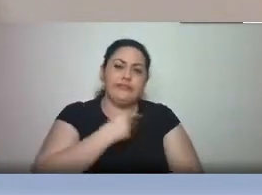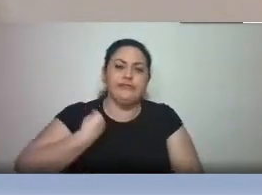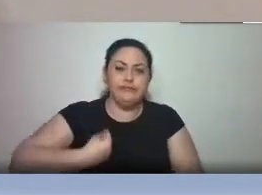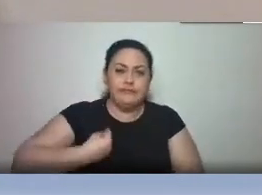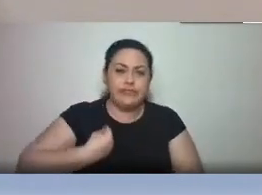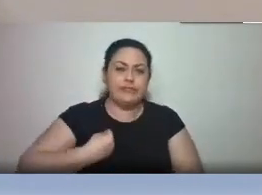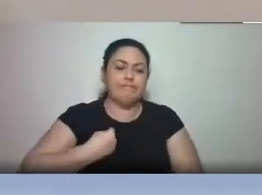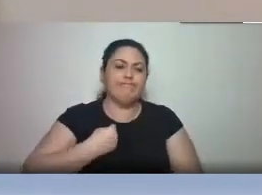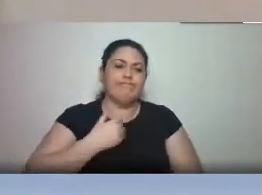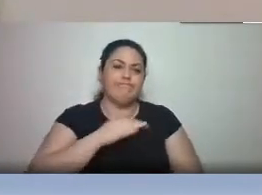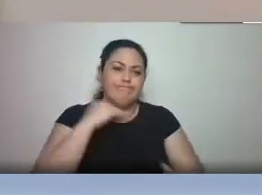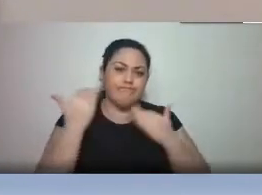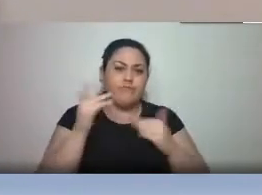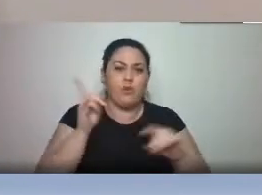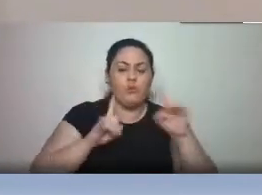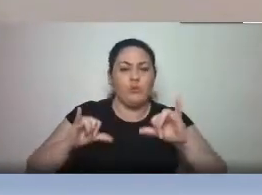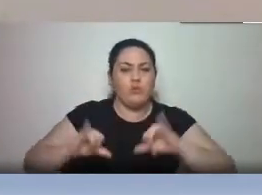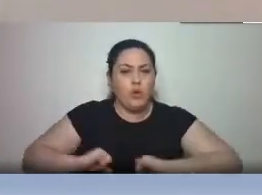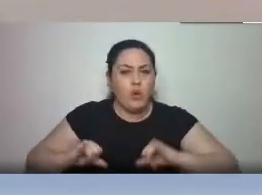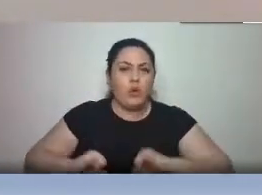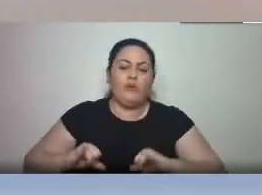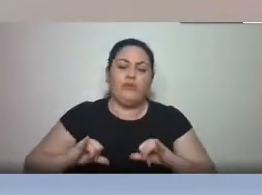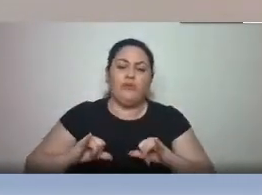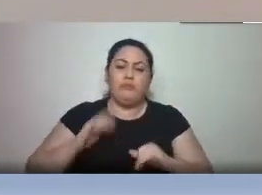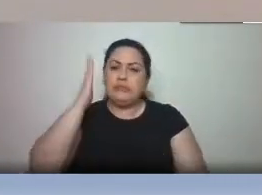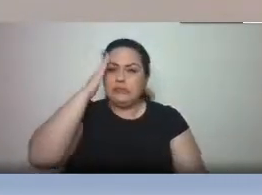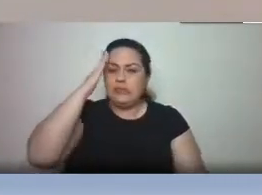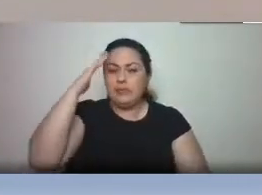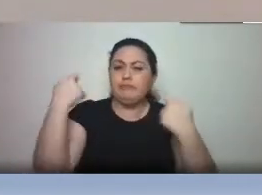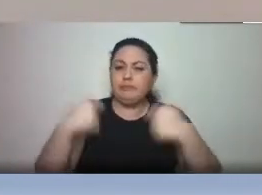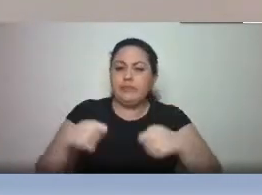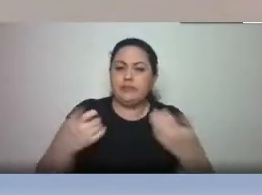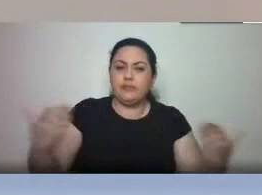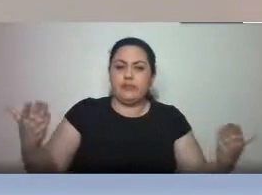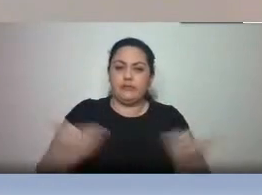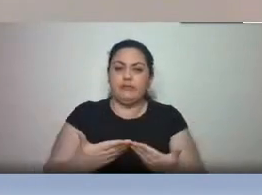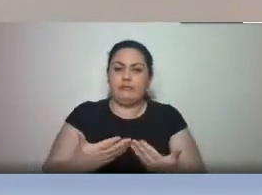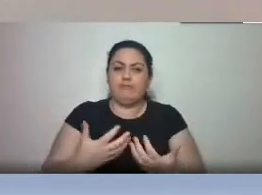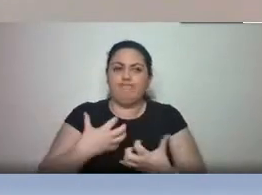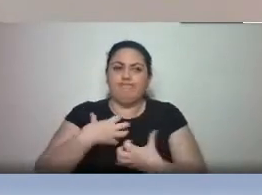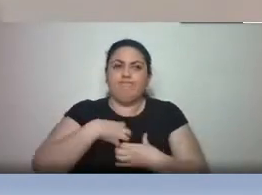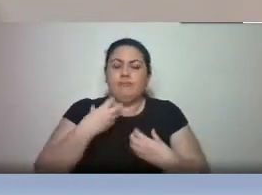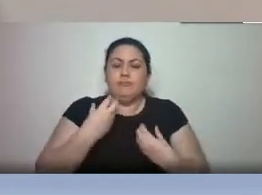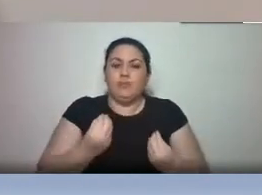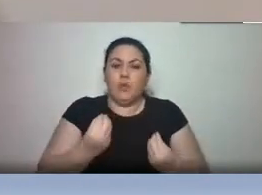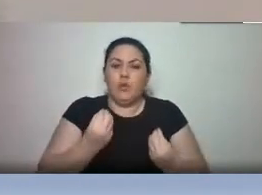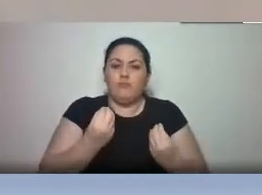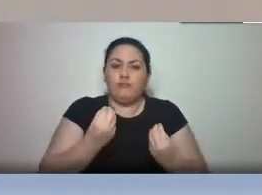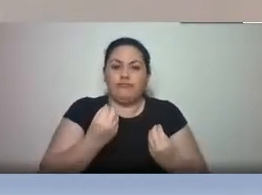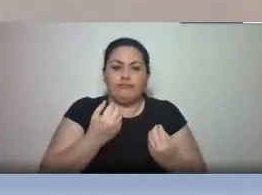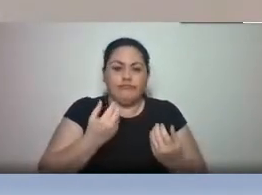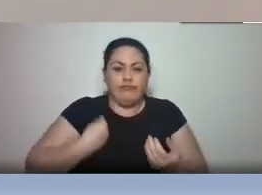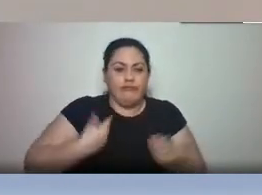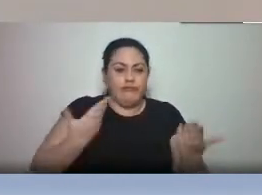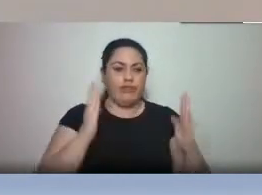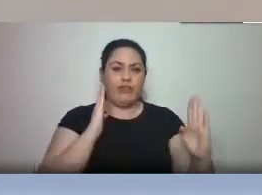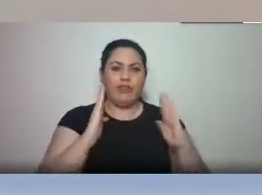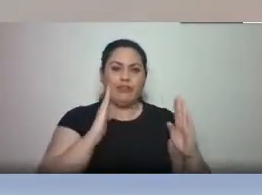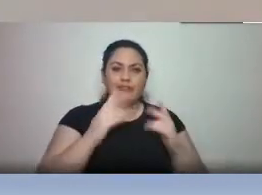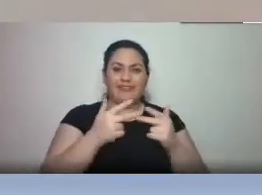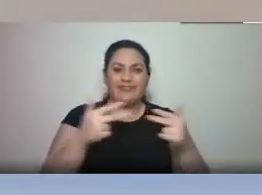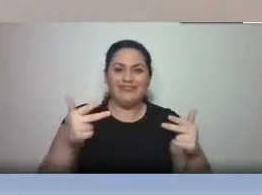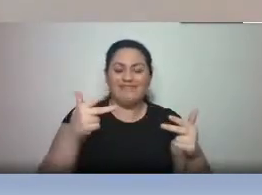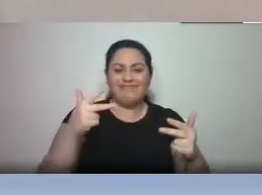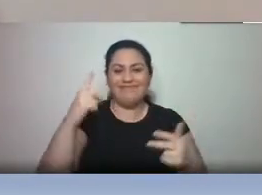somos impostos a lidar com essa situação eliciadora de experiências traumáticas, similares a uma guerra ou a uma catástrofe